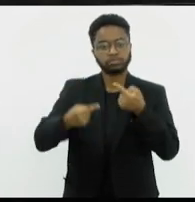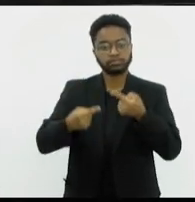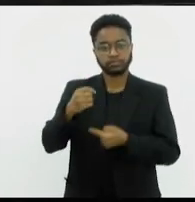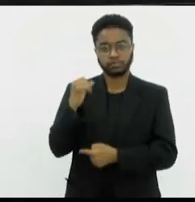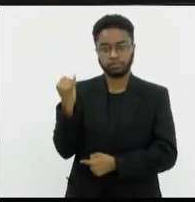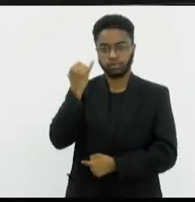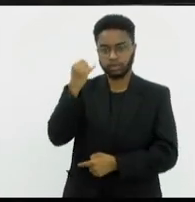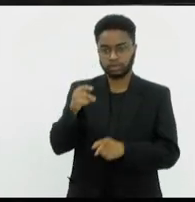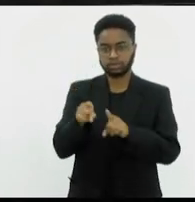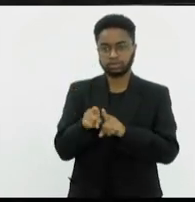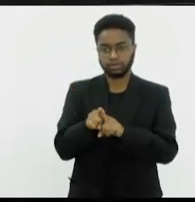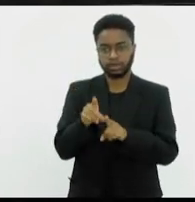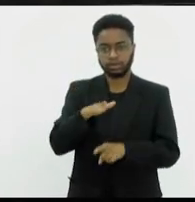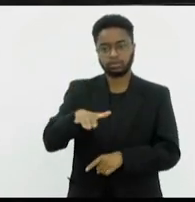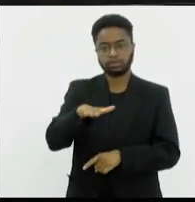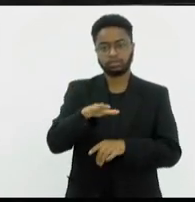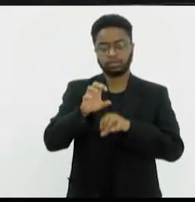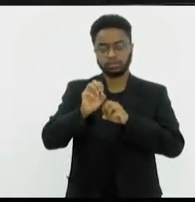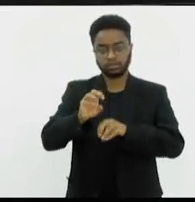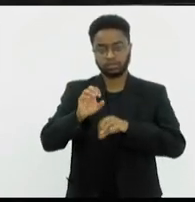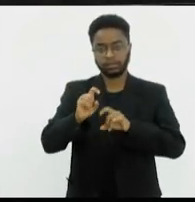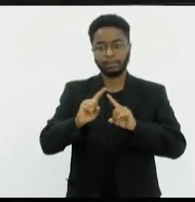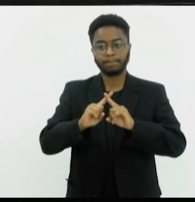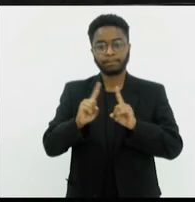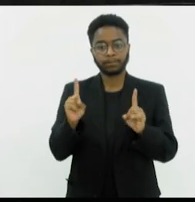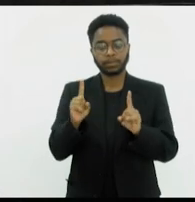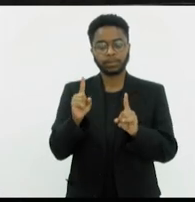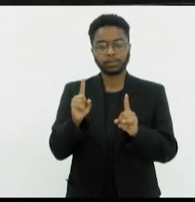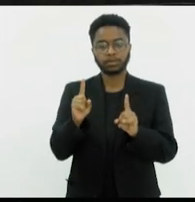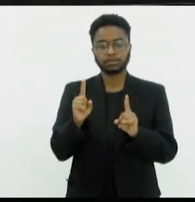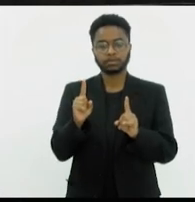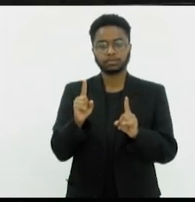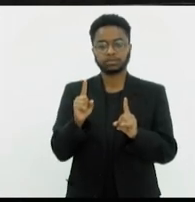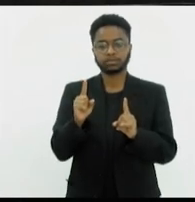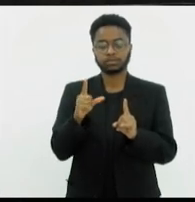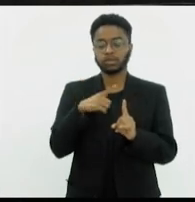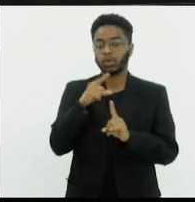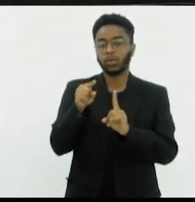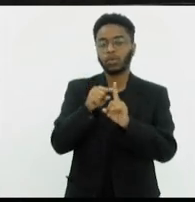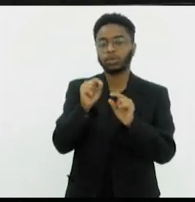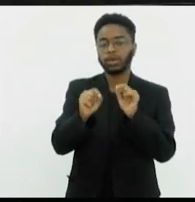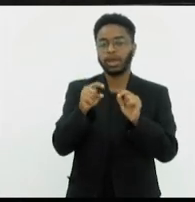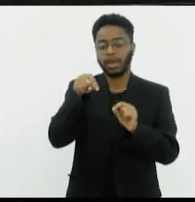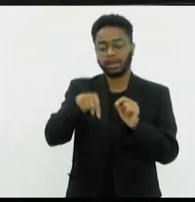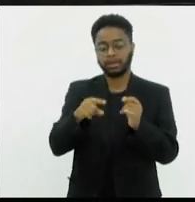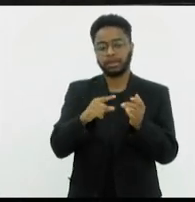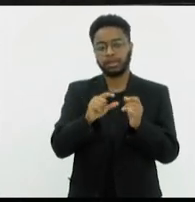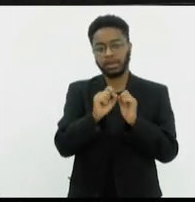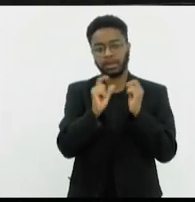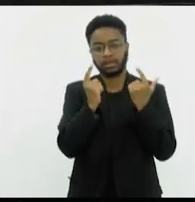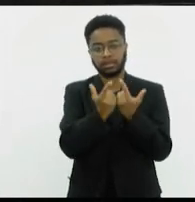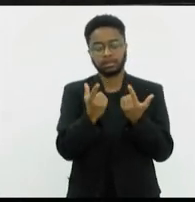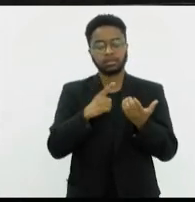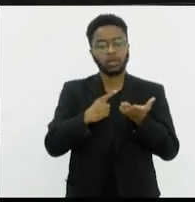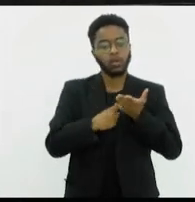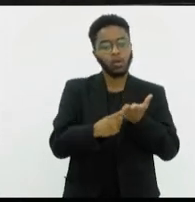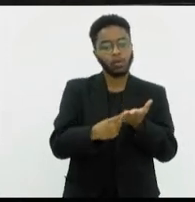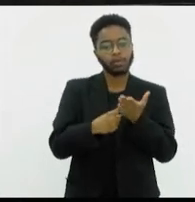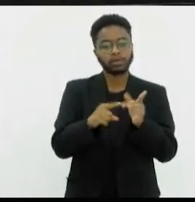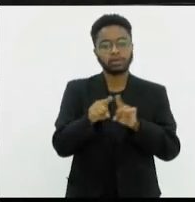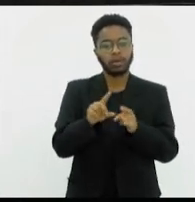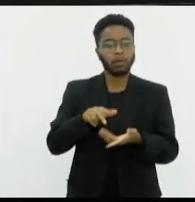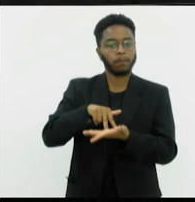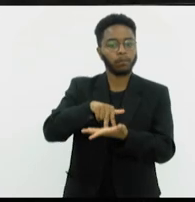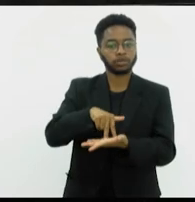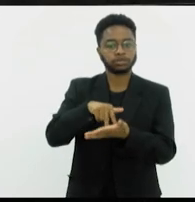importantes que a gente tem da educação, mas para que essa casa tenha o compromisso e um posicionamento